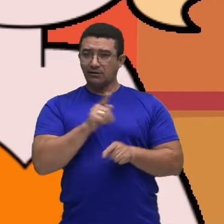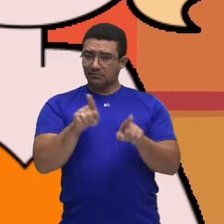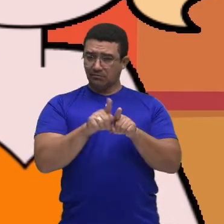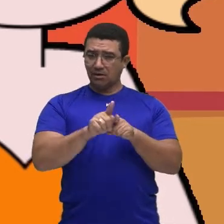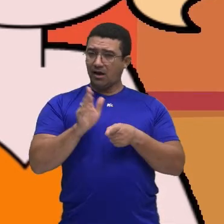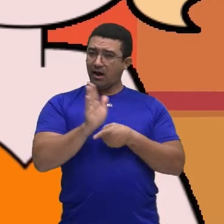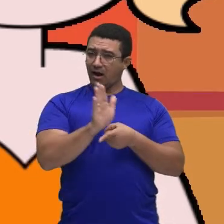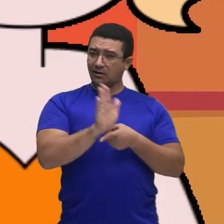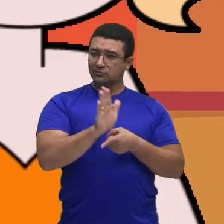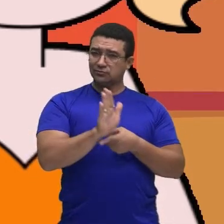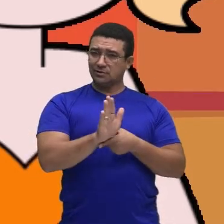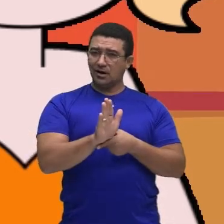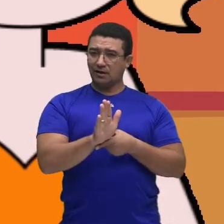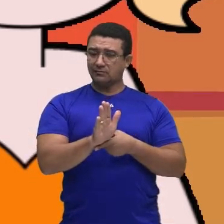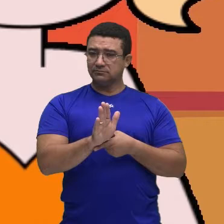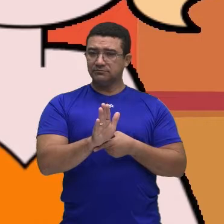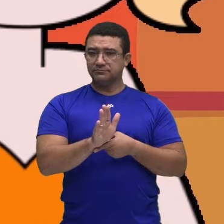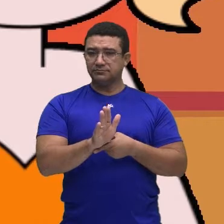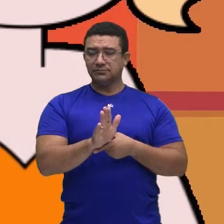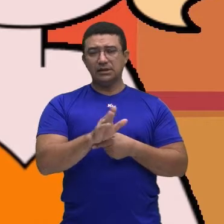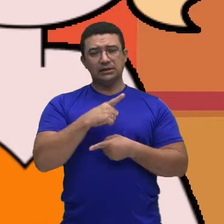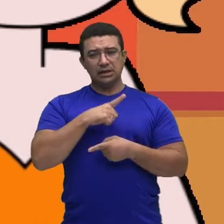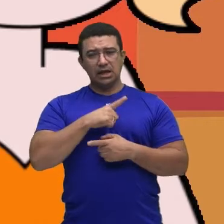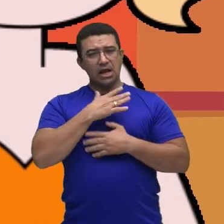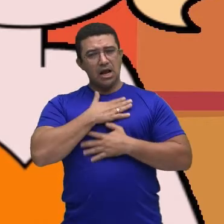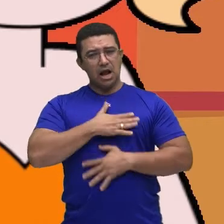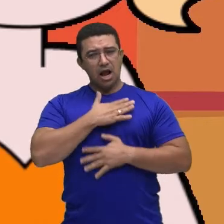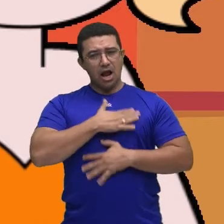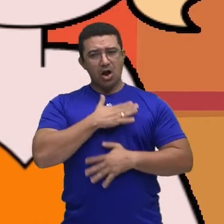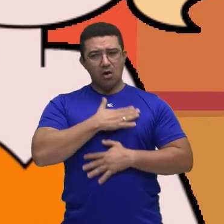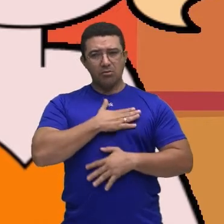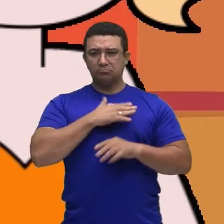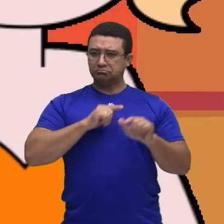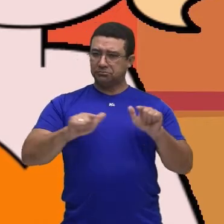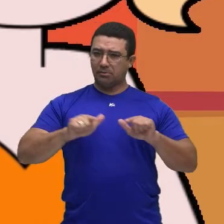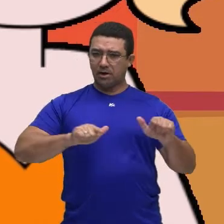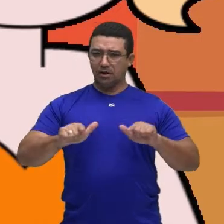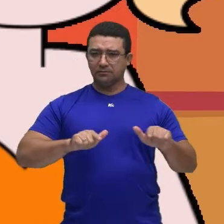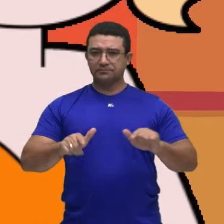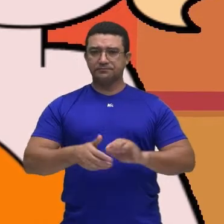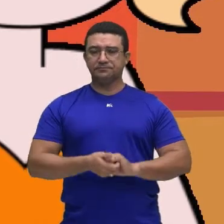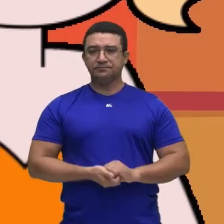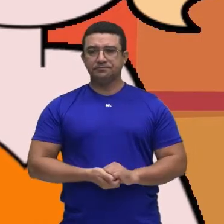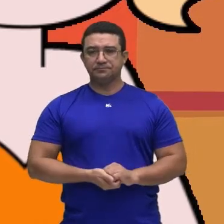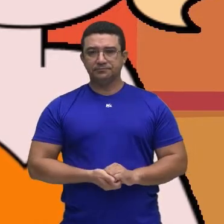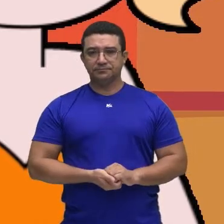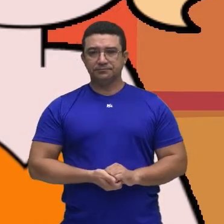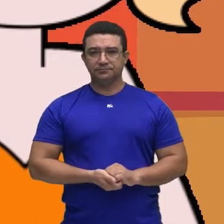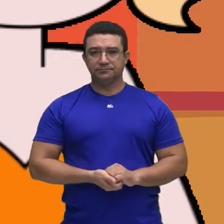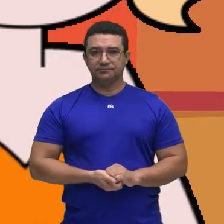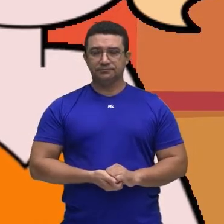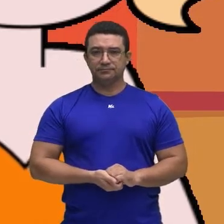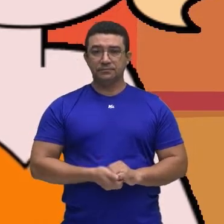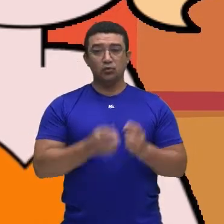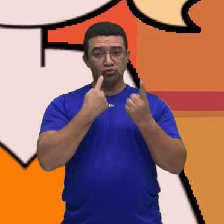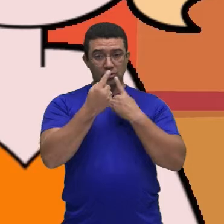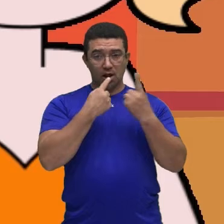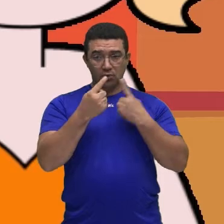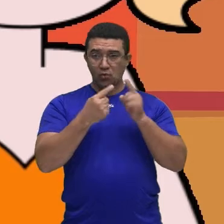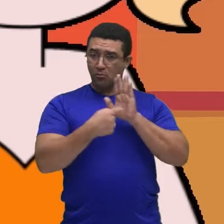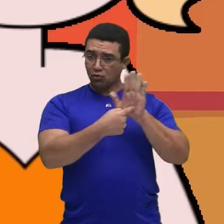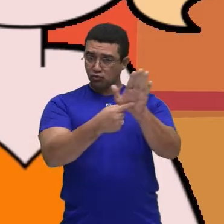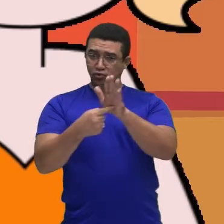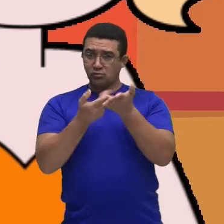E dar um pouquinho mais de calma às suas atividades. Bom, então esse pequeno diálogo mostrou para vocês